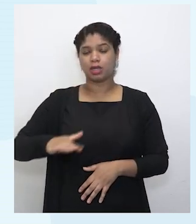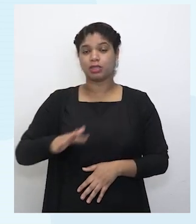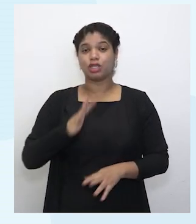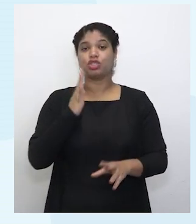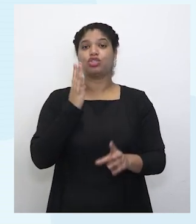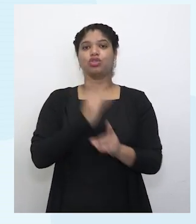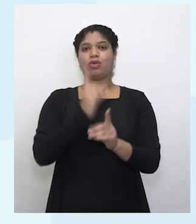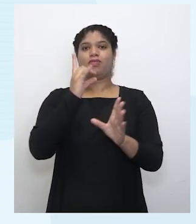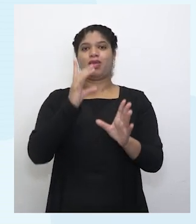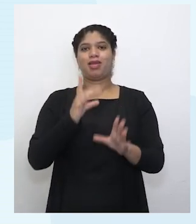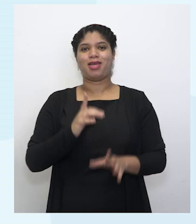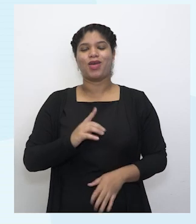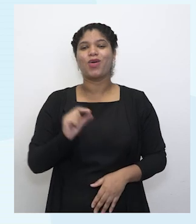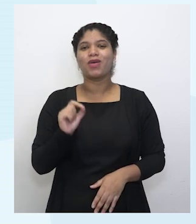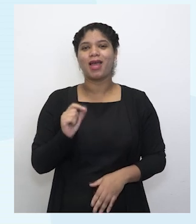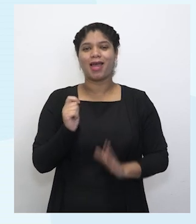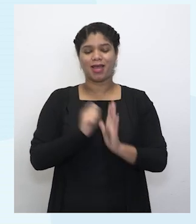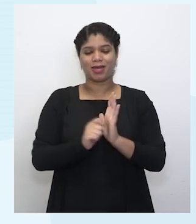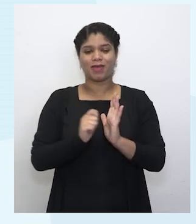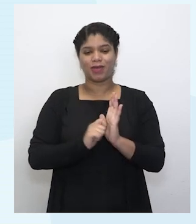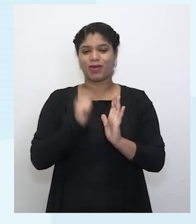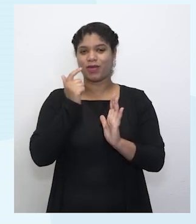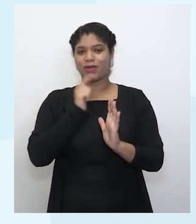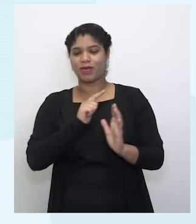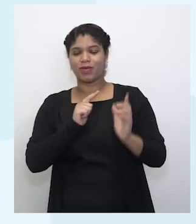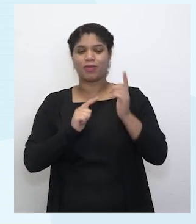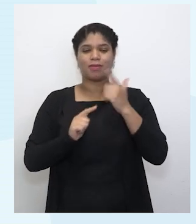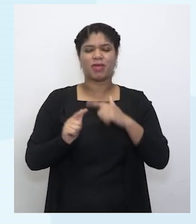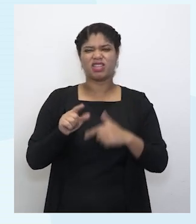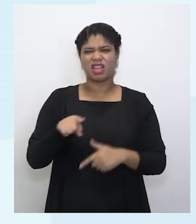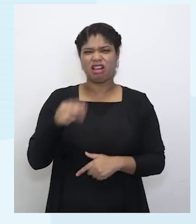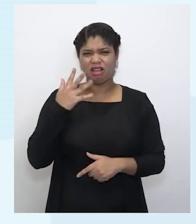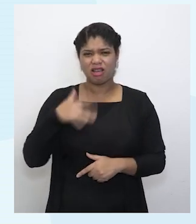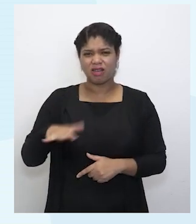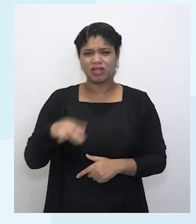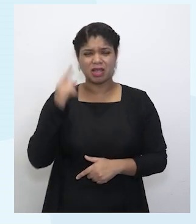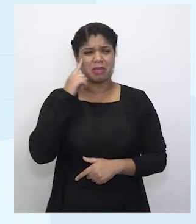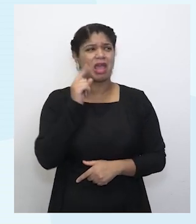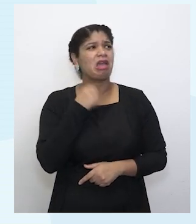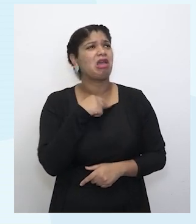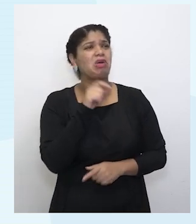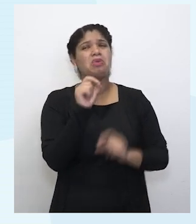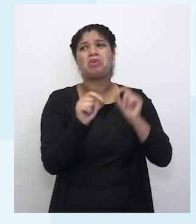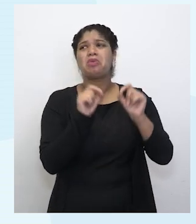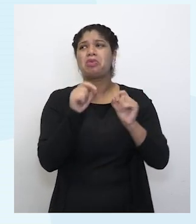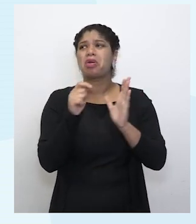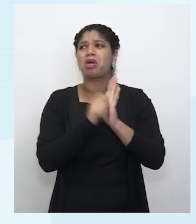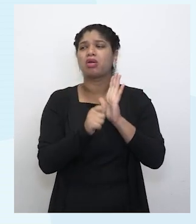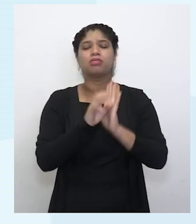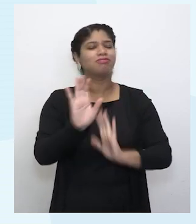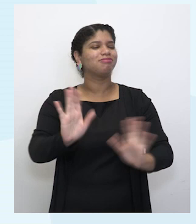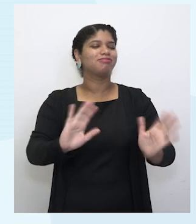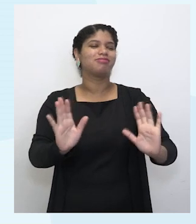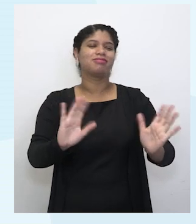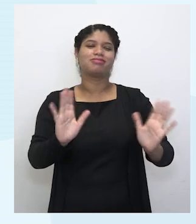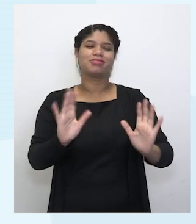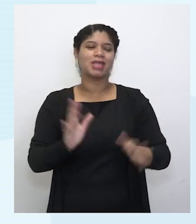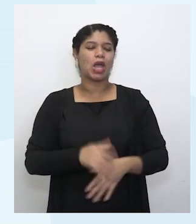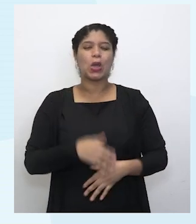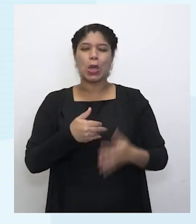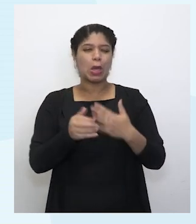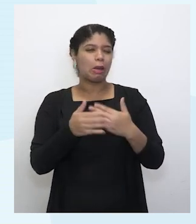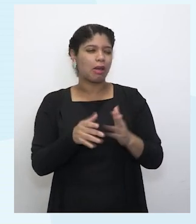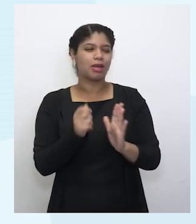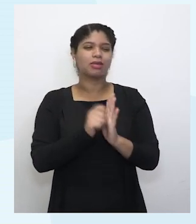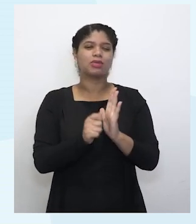descobrindo a sua escrita, ela não precisa se preocupar com o que ela vai escrever, né? Com o que ela precisa escrever,